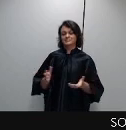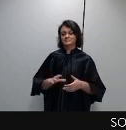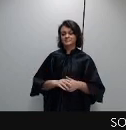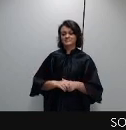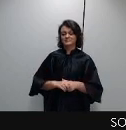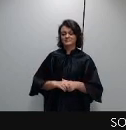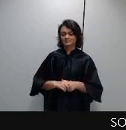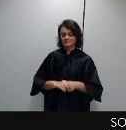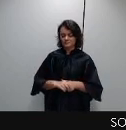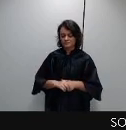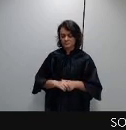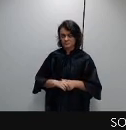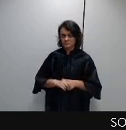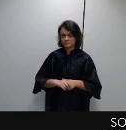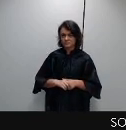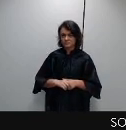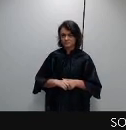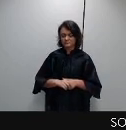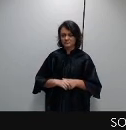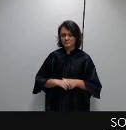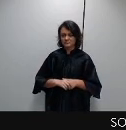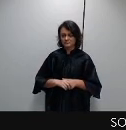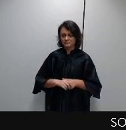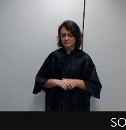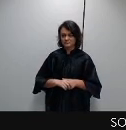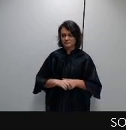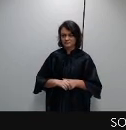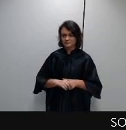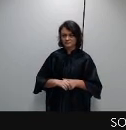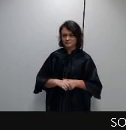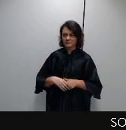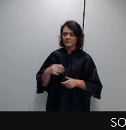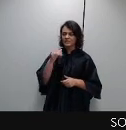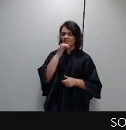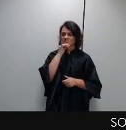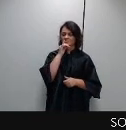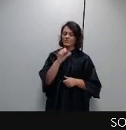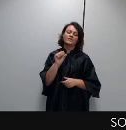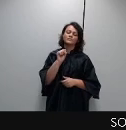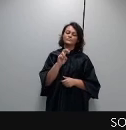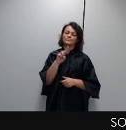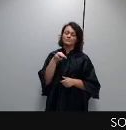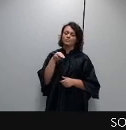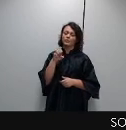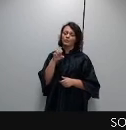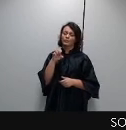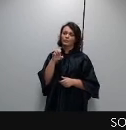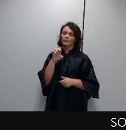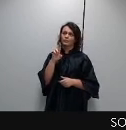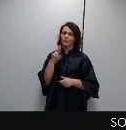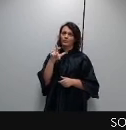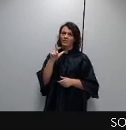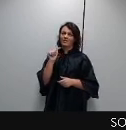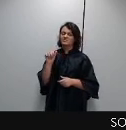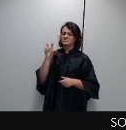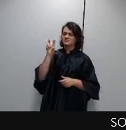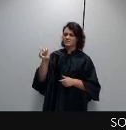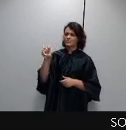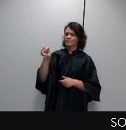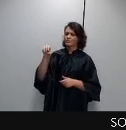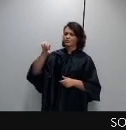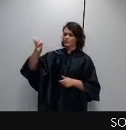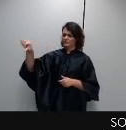para dirigir por exemplo a súmula 59 veja aí o que é a súmula 59